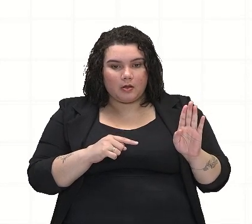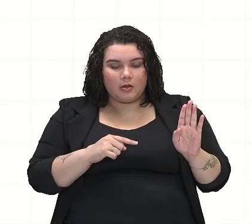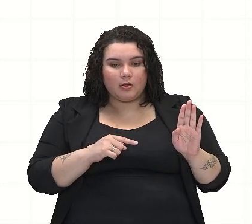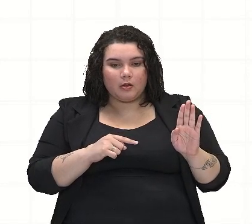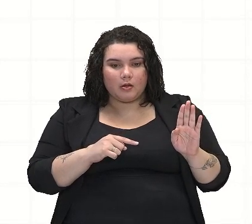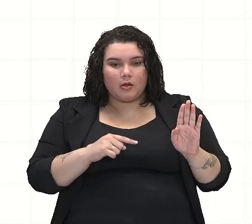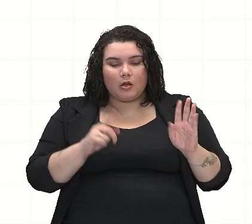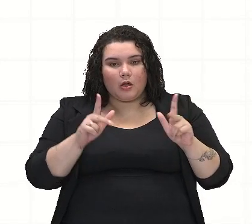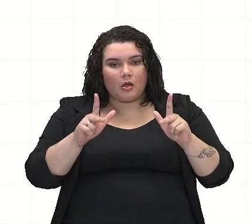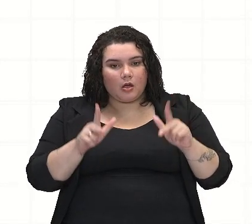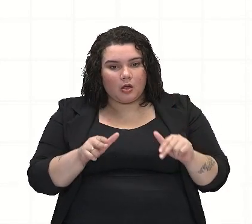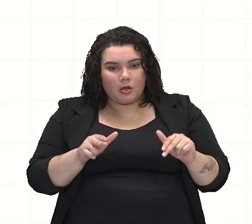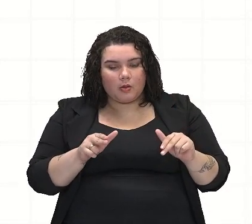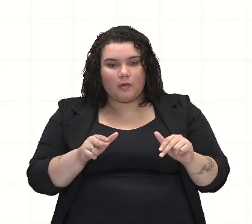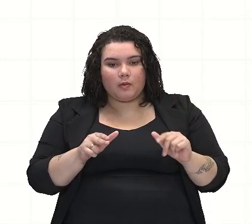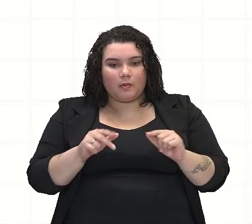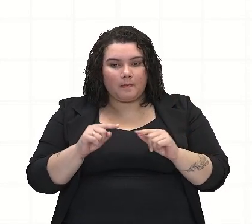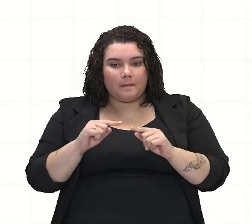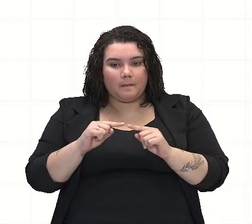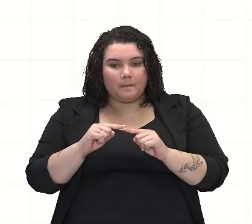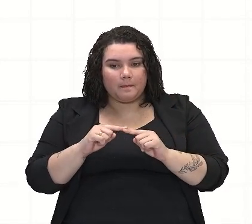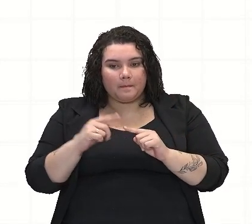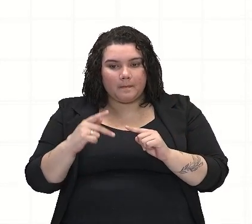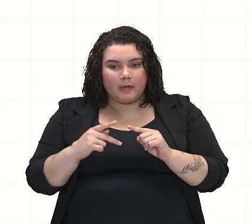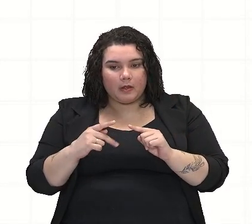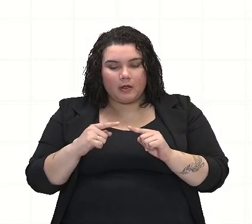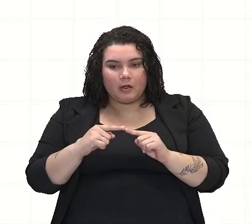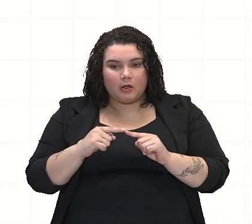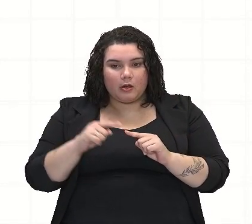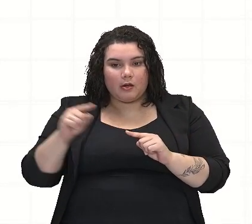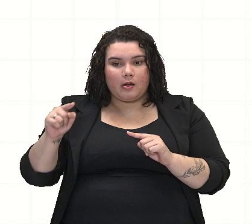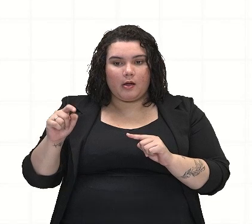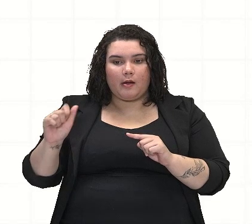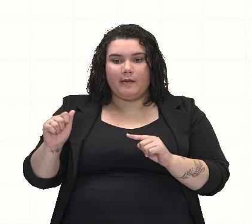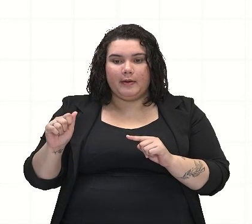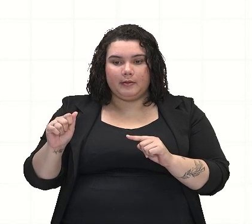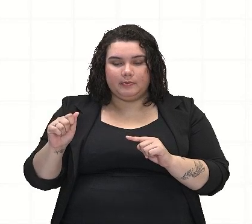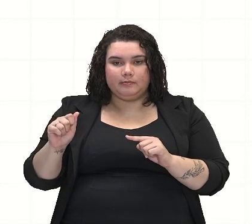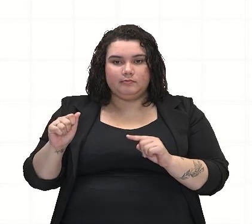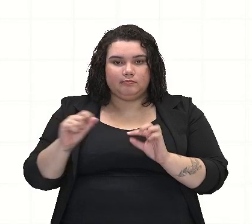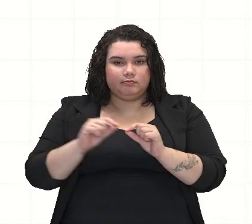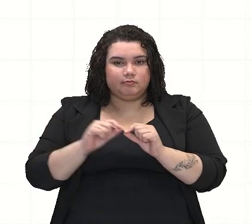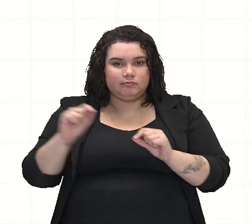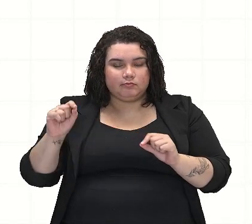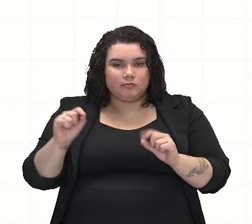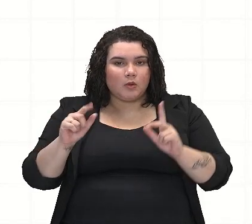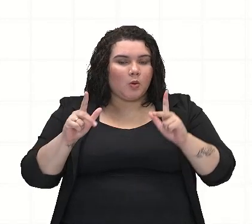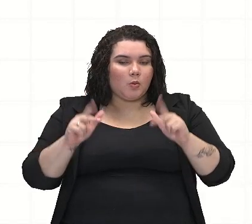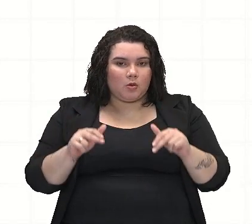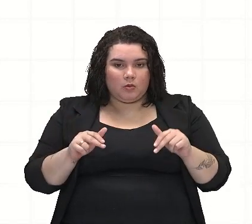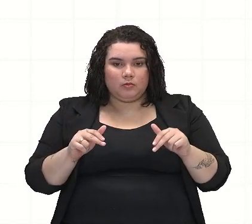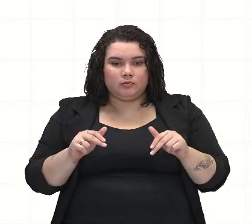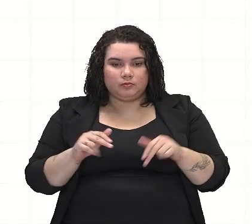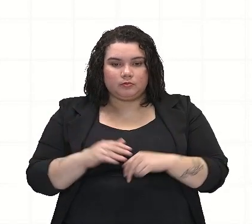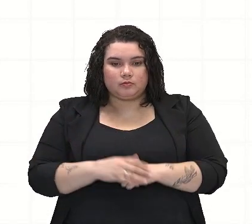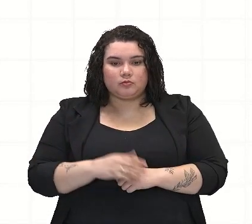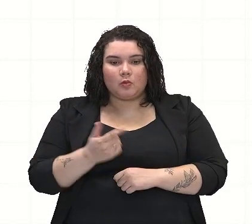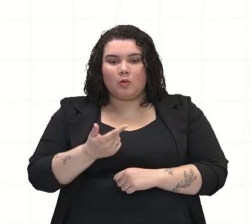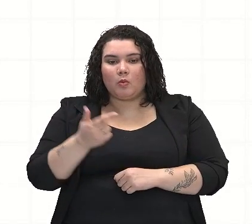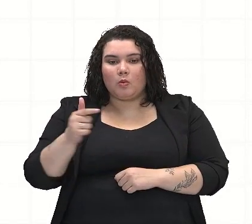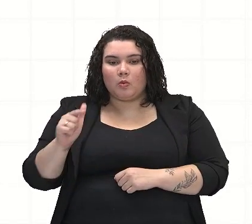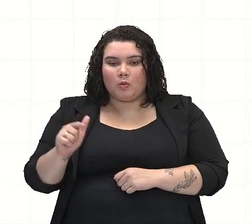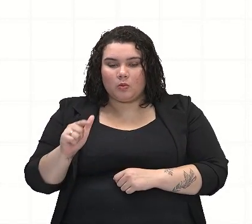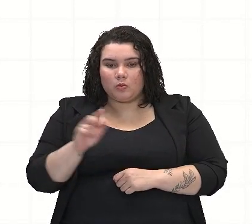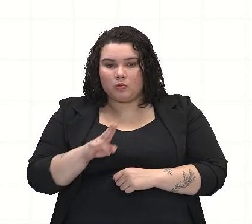é a mesma distância do ponto P até A. Nós pegarmos um outro ponto qualquer aqui,